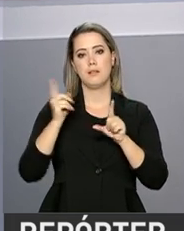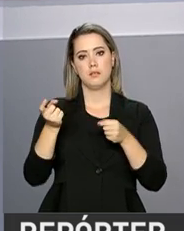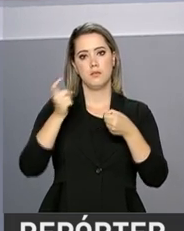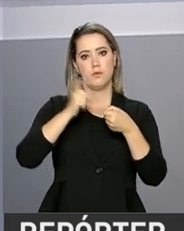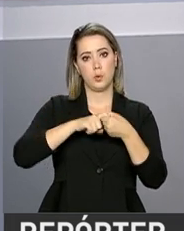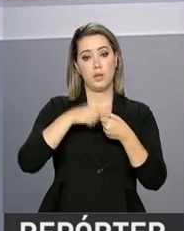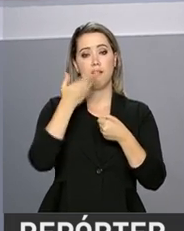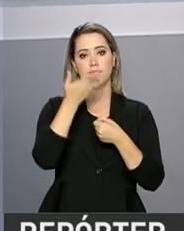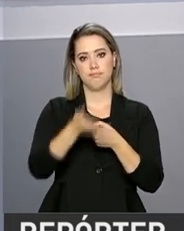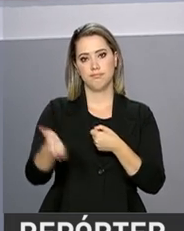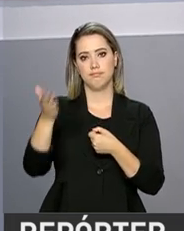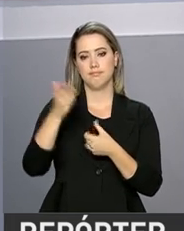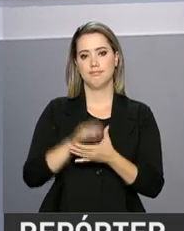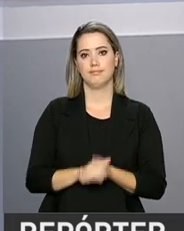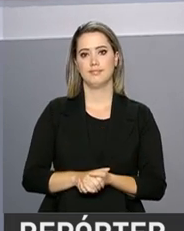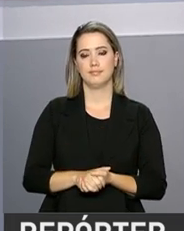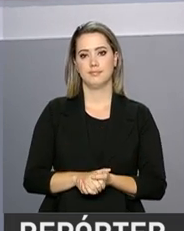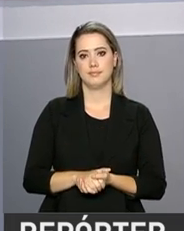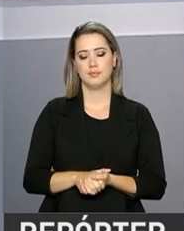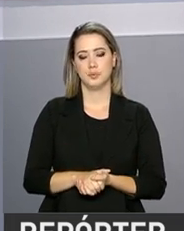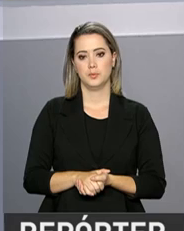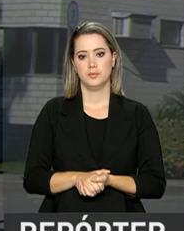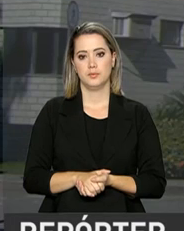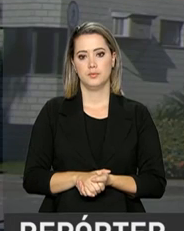vamos reiniciar para você acompanhe